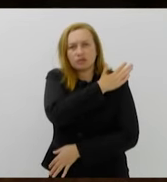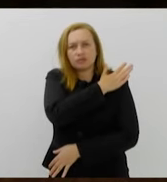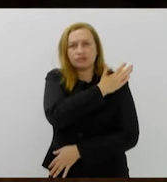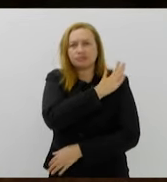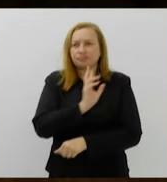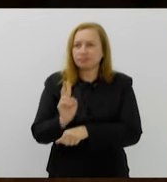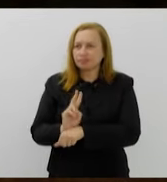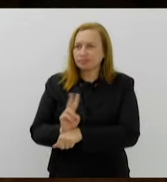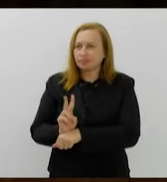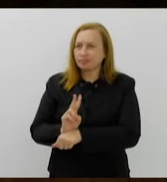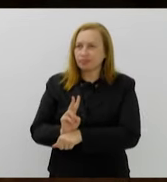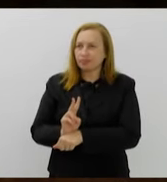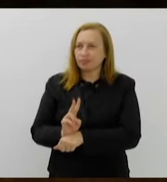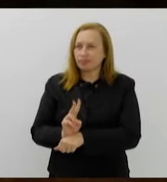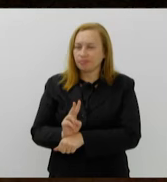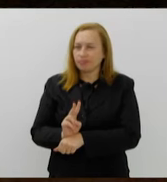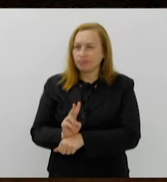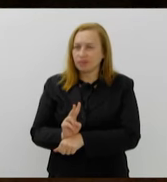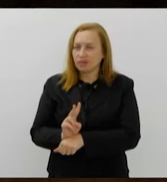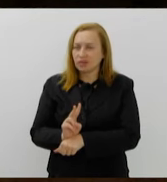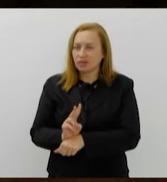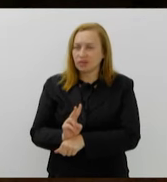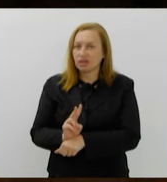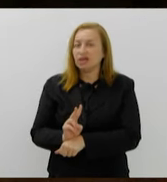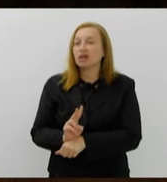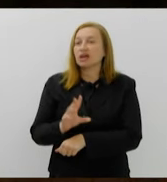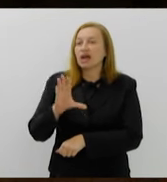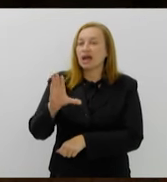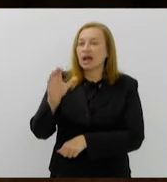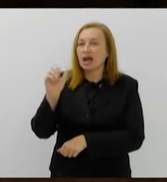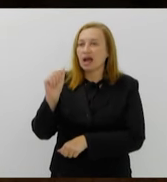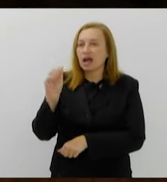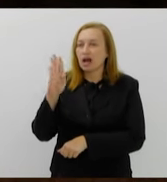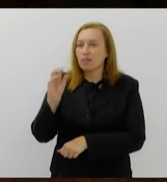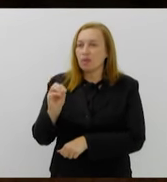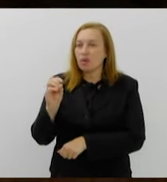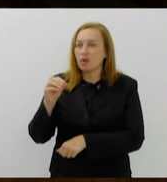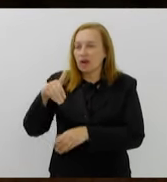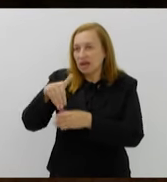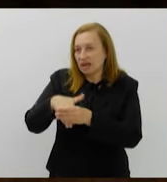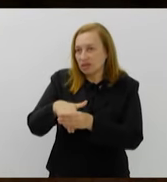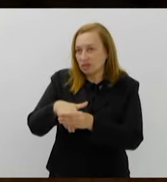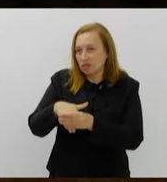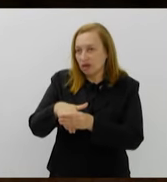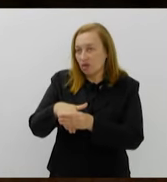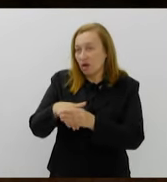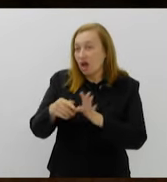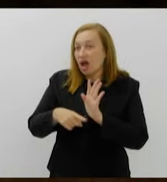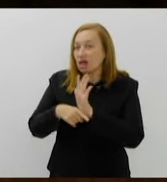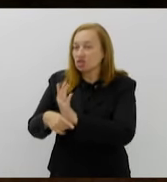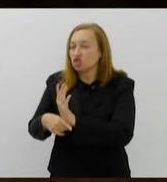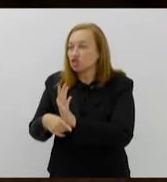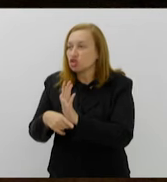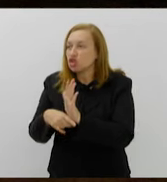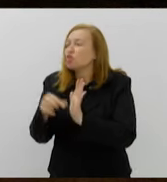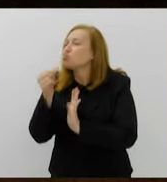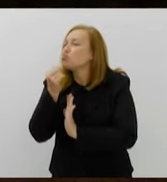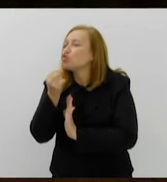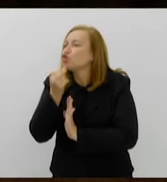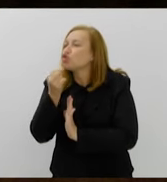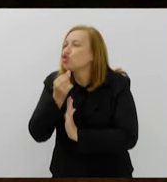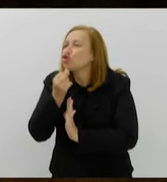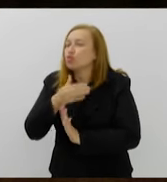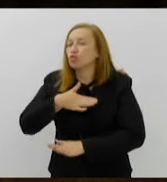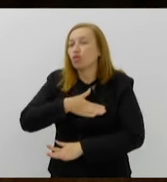segurança servindo de cabo eleitoral panfleteiro subserviente tchutchuca do prefeito que gosta de